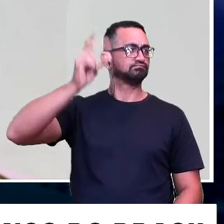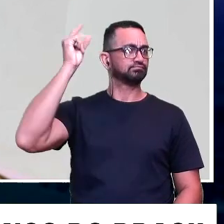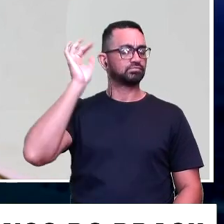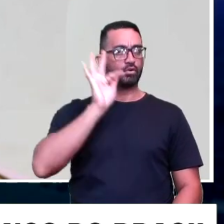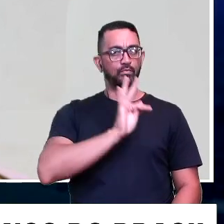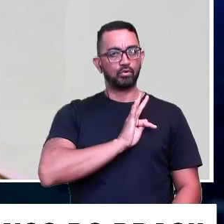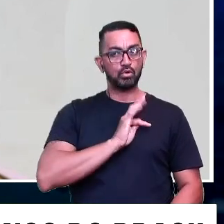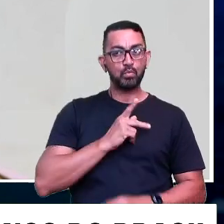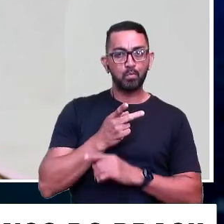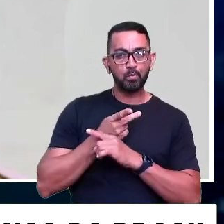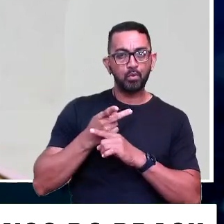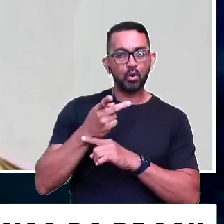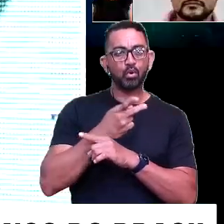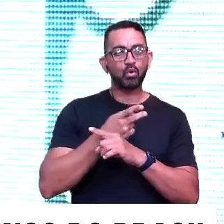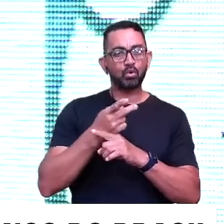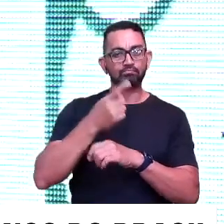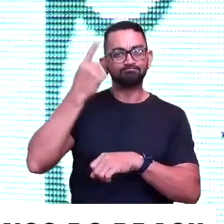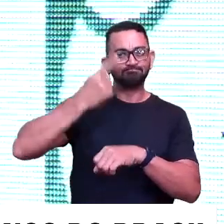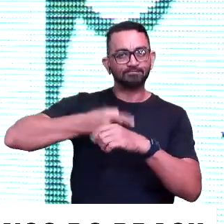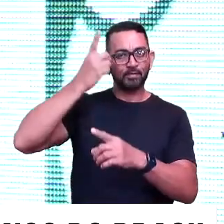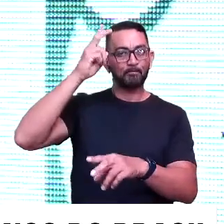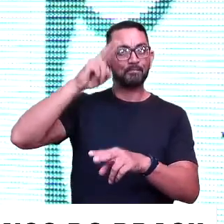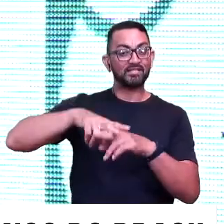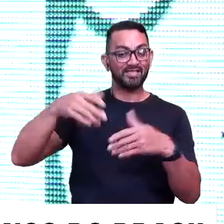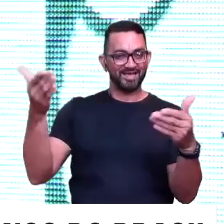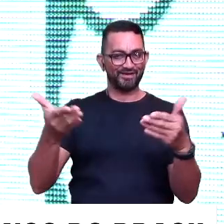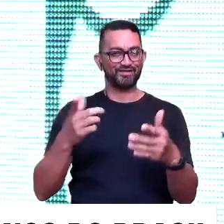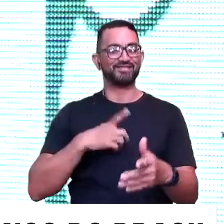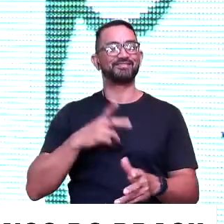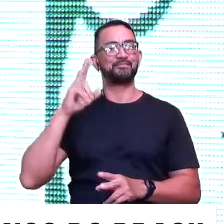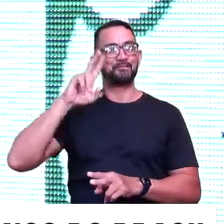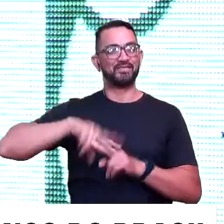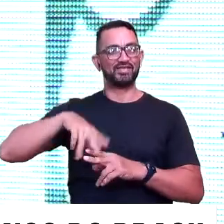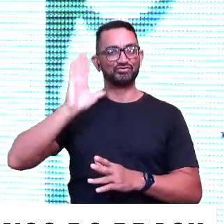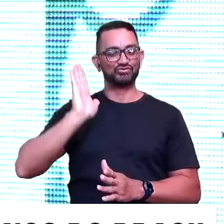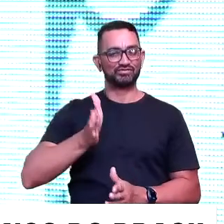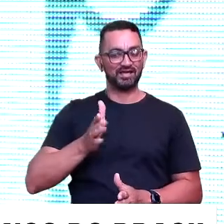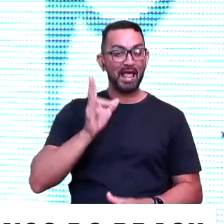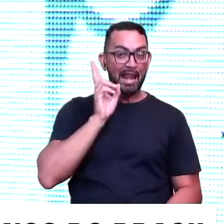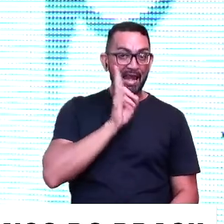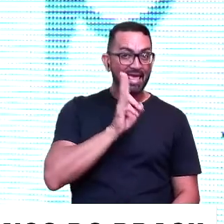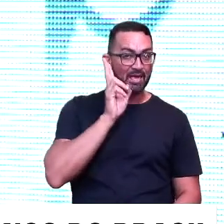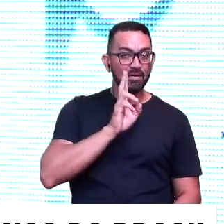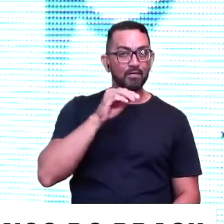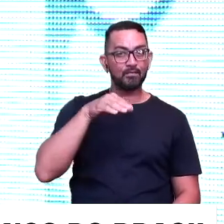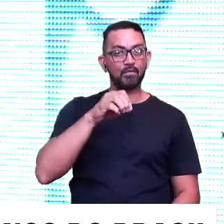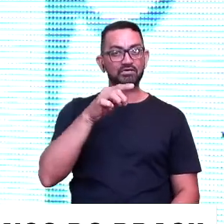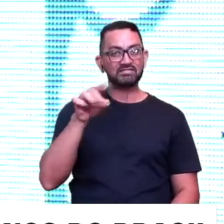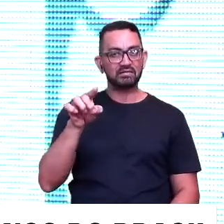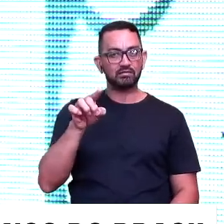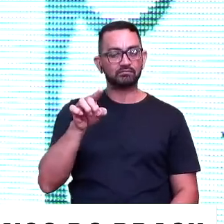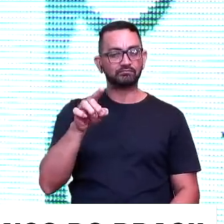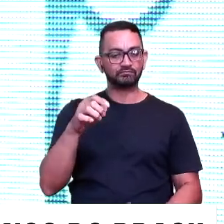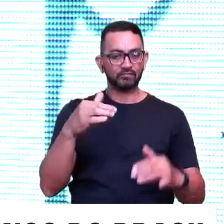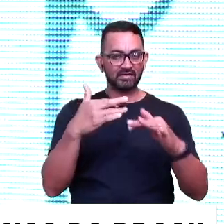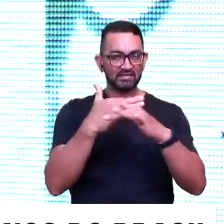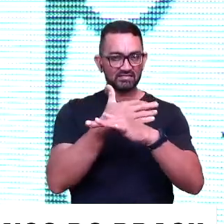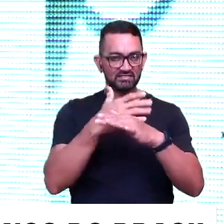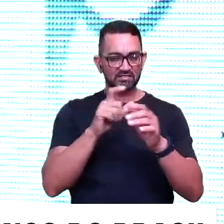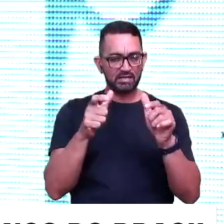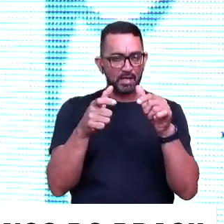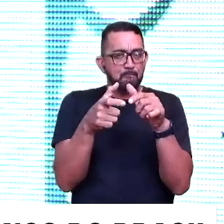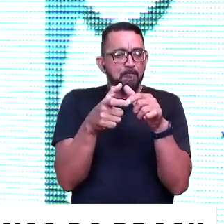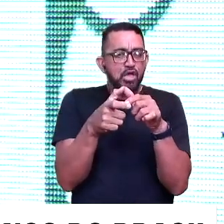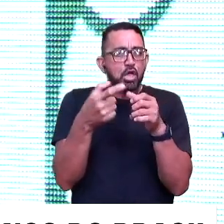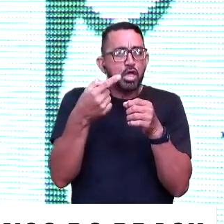da polícia mesmo, nessa busca para tentar prendê-lo. E agora ele está na cadeia. A gente lembra desse caso de Monção? Gente, quando uma cidade